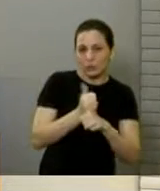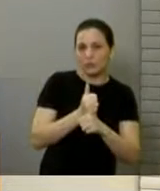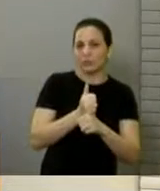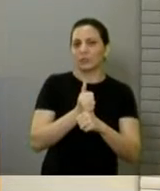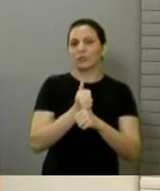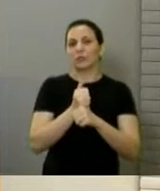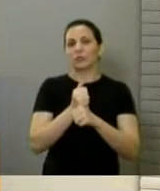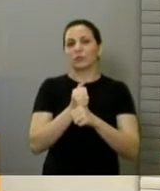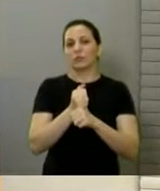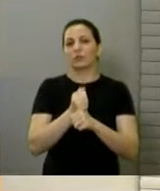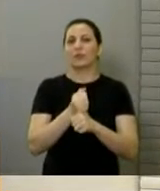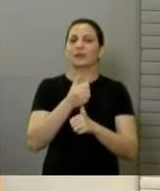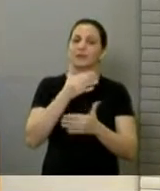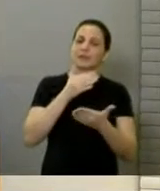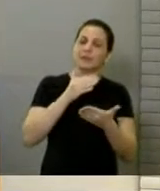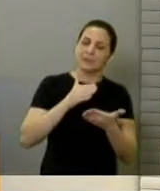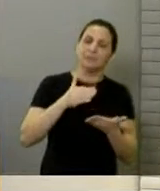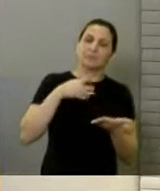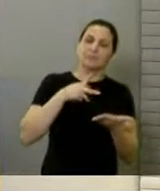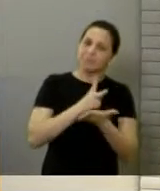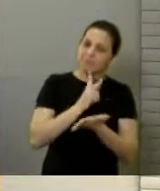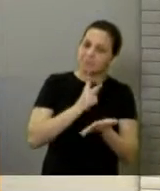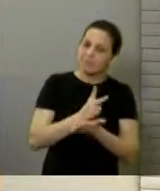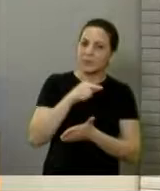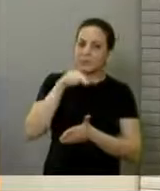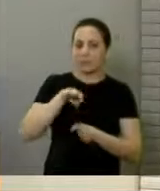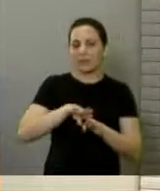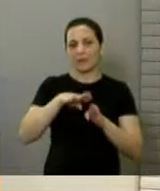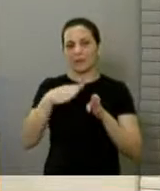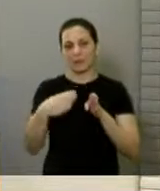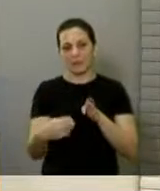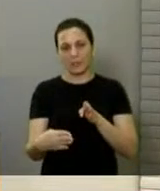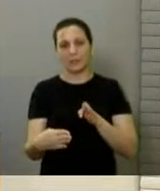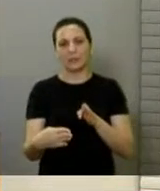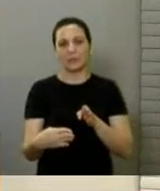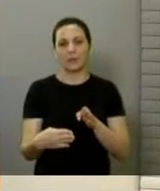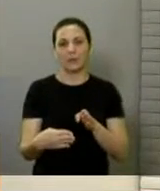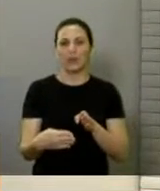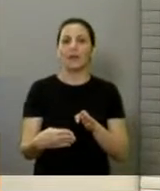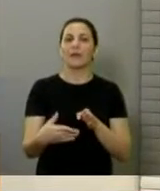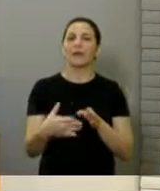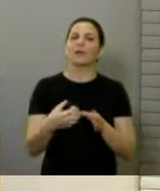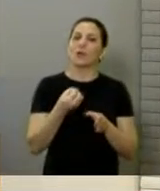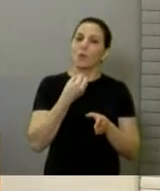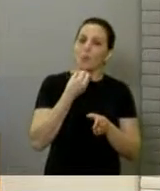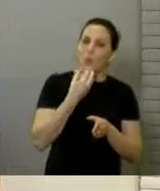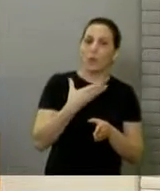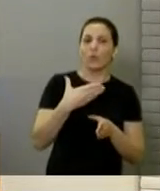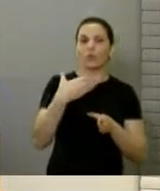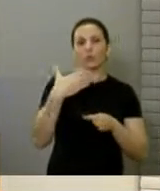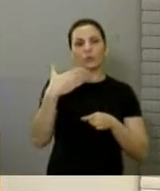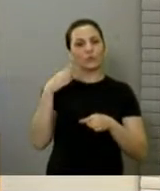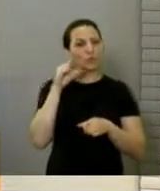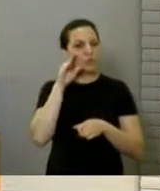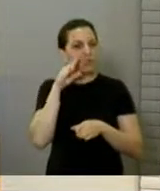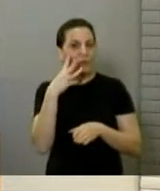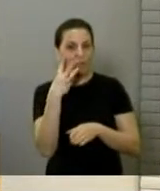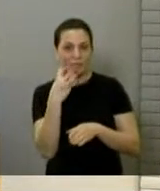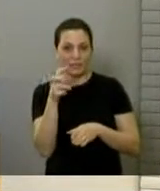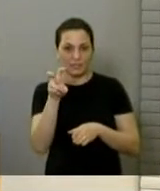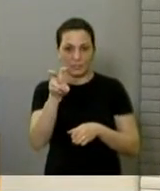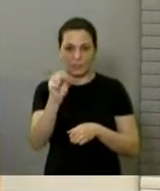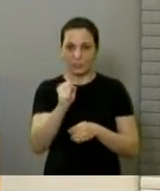Tolói, várias vezes aqui nessa Câmara, mesmo aqui, teci inúmeros elogios a um funcionário que há mais de